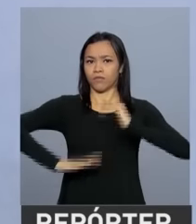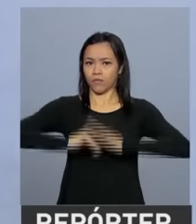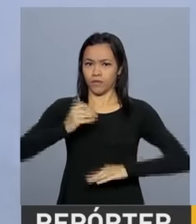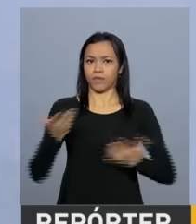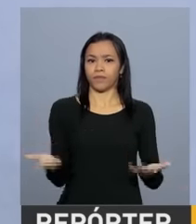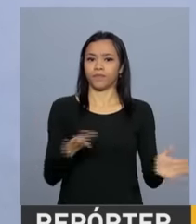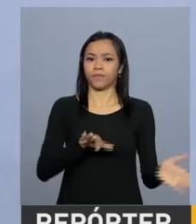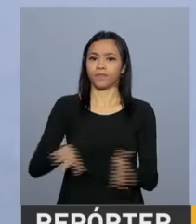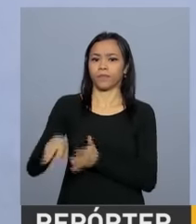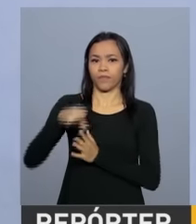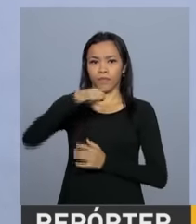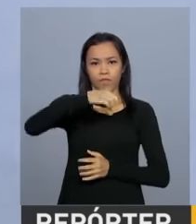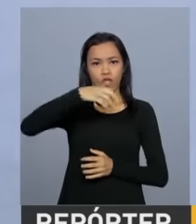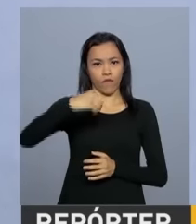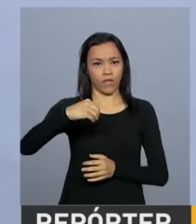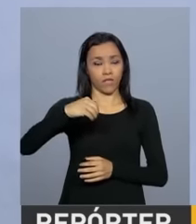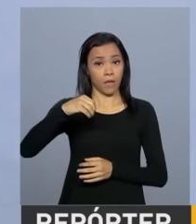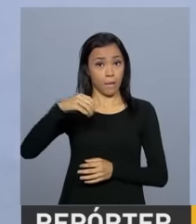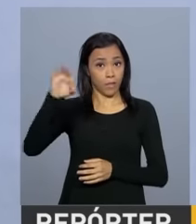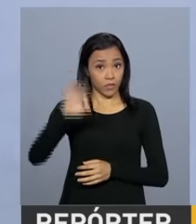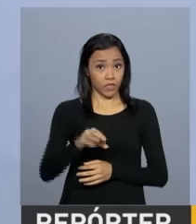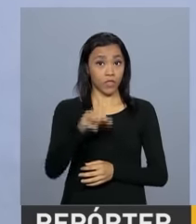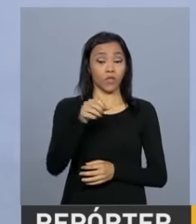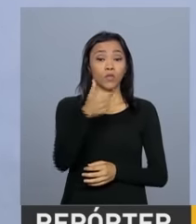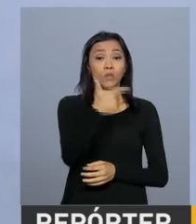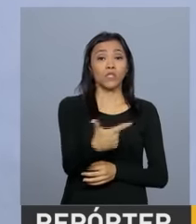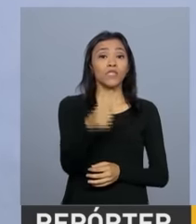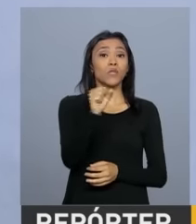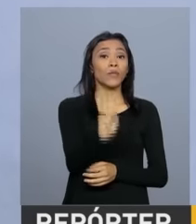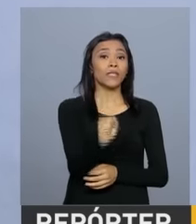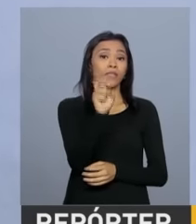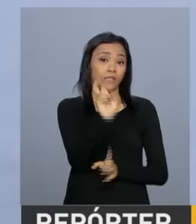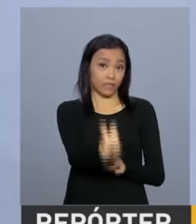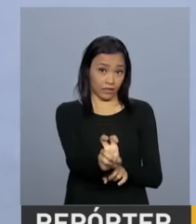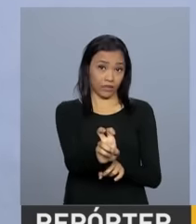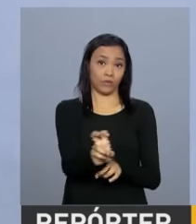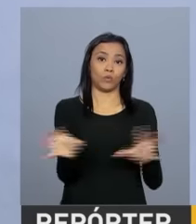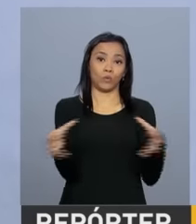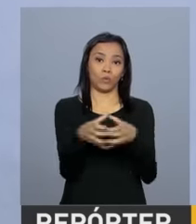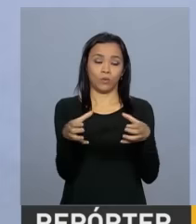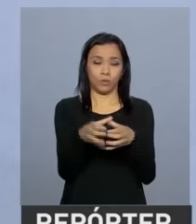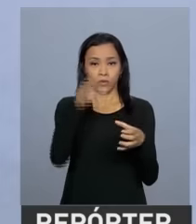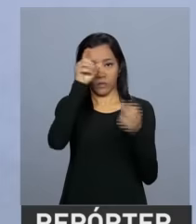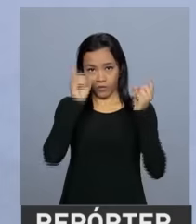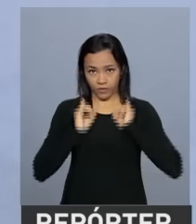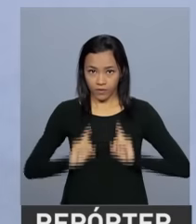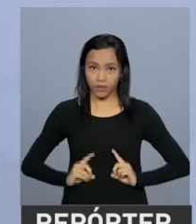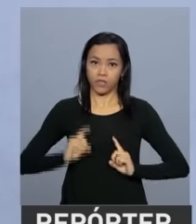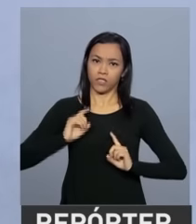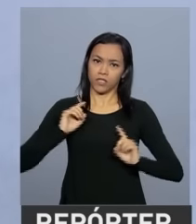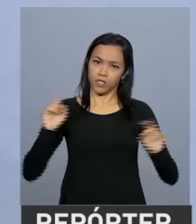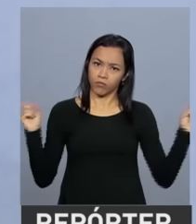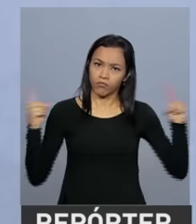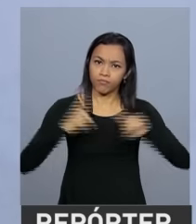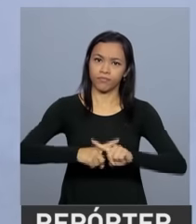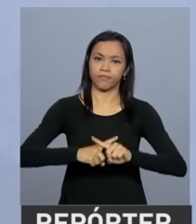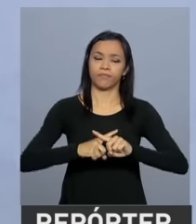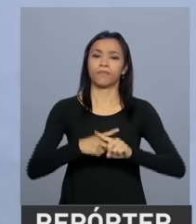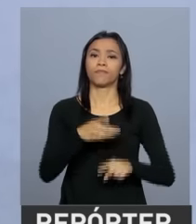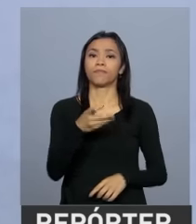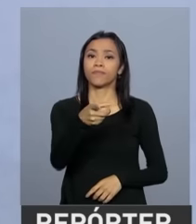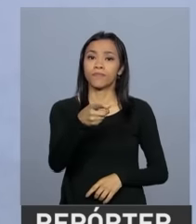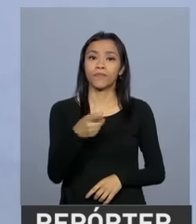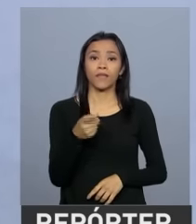90% dos 285 atletas para da delegação brasileira nos jogos